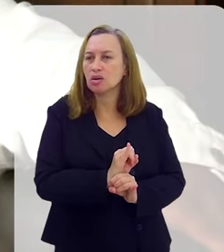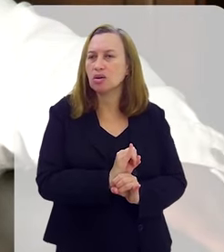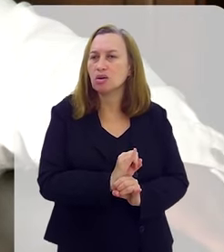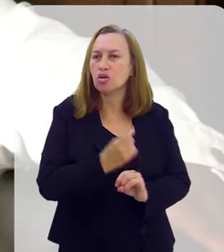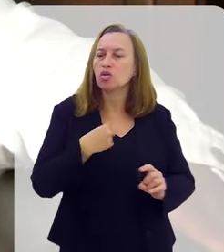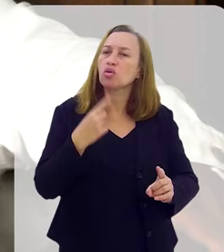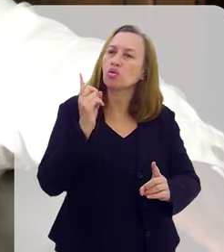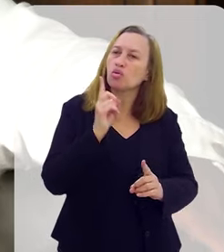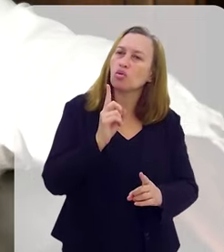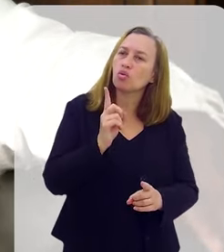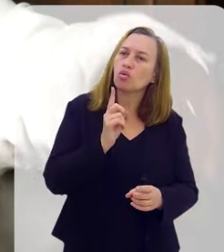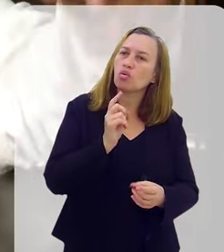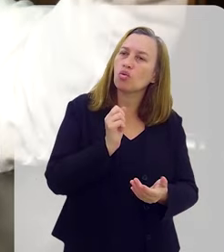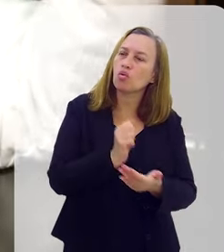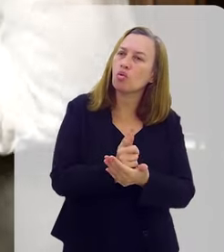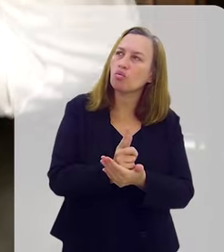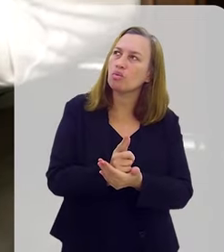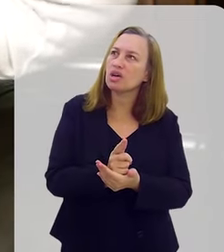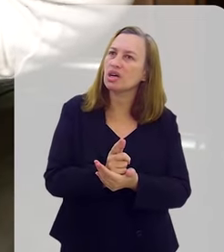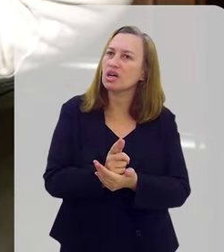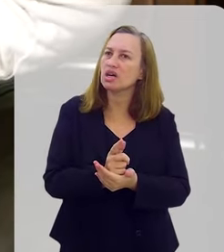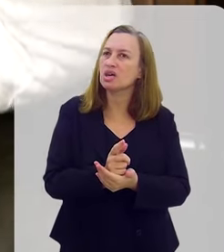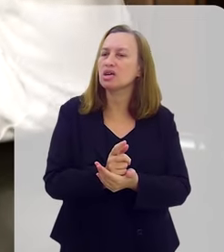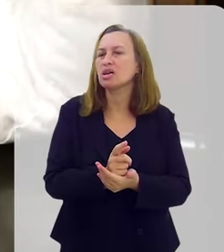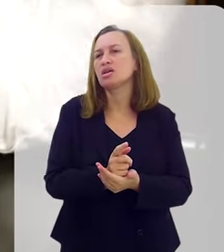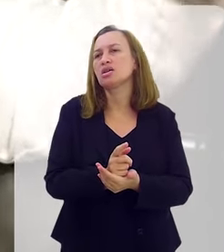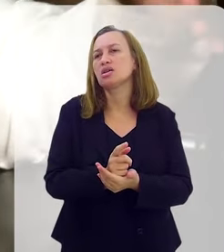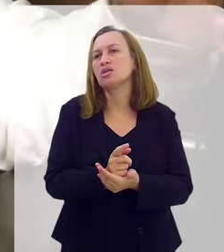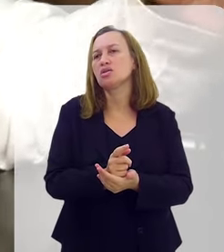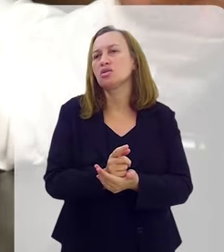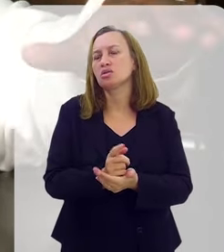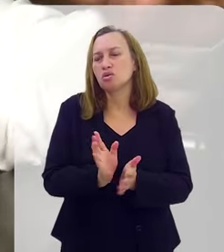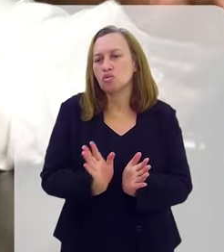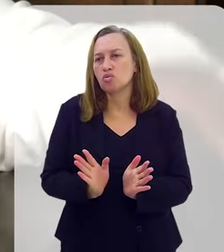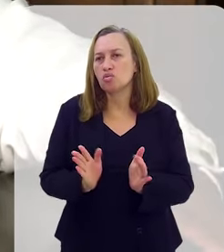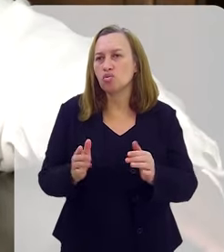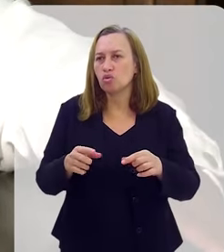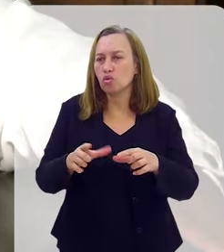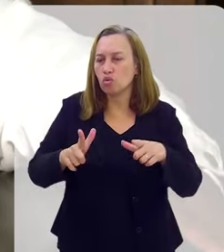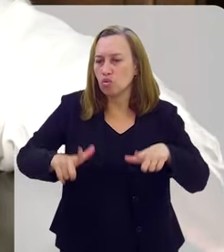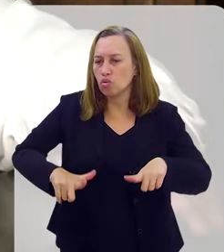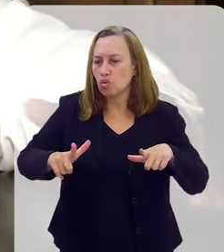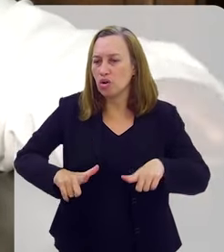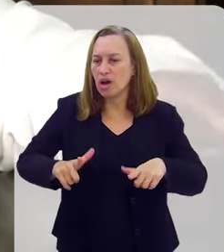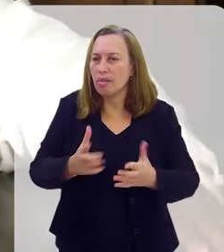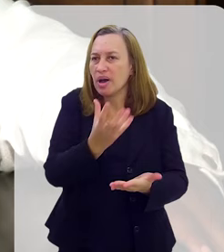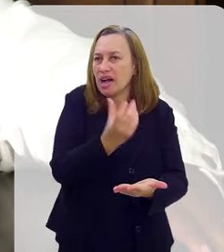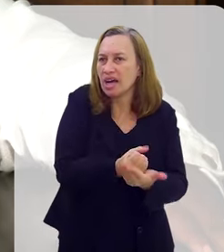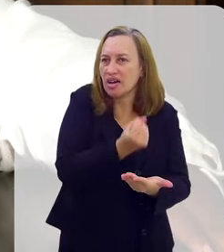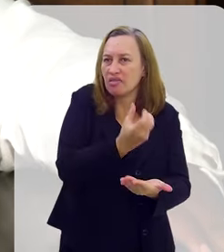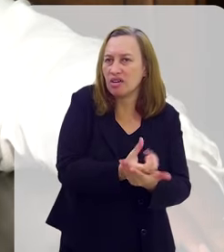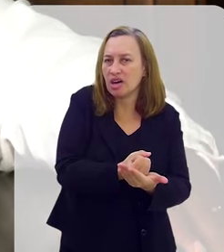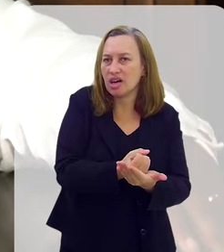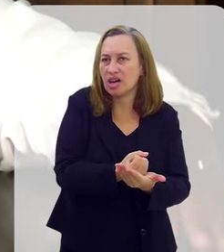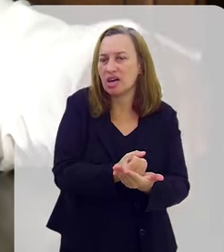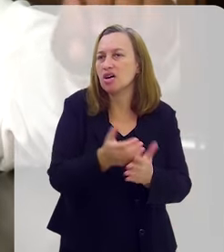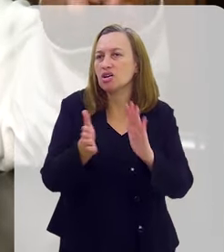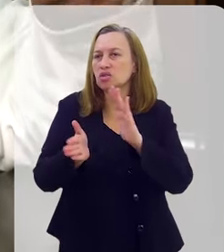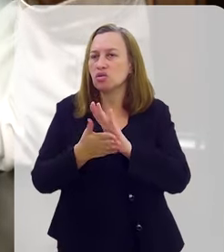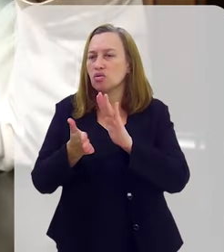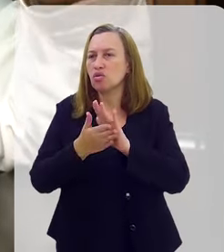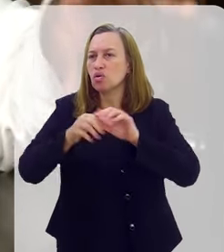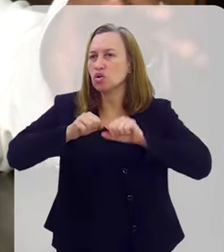foi onde eu me encontrei, comprei, fiz algumas aquisições, montei um homezinho, um home studio. Uhum. Comecei a gravar. E aí